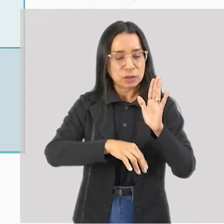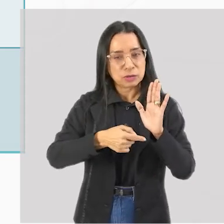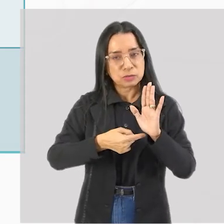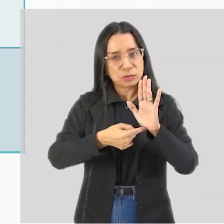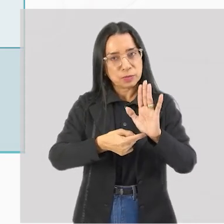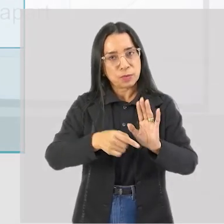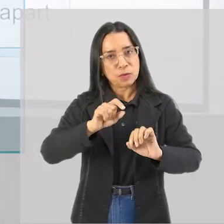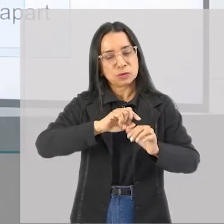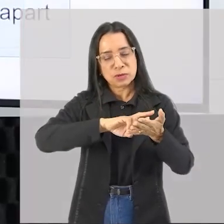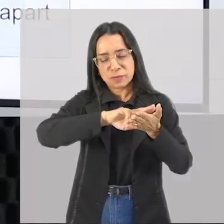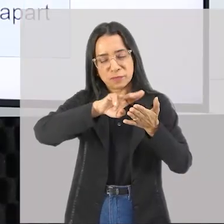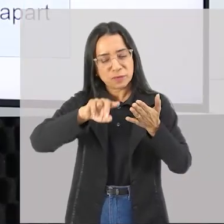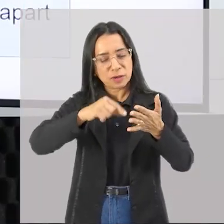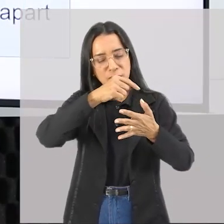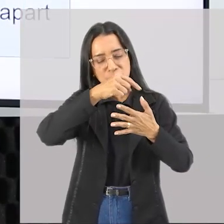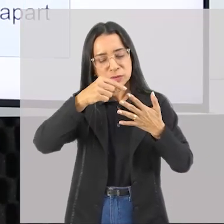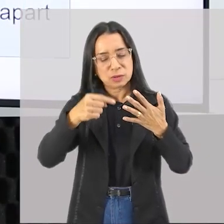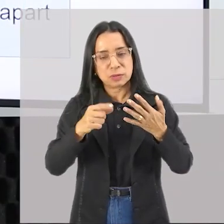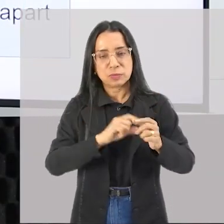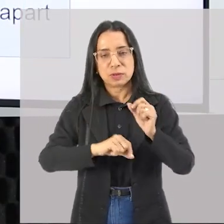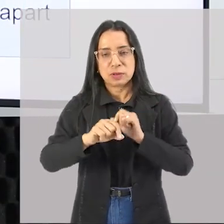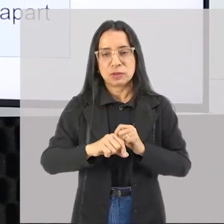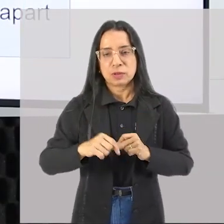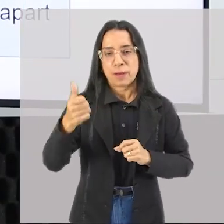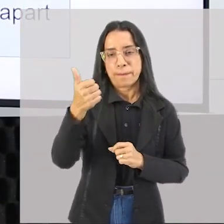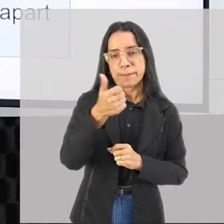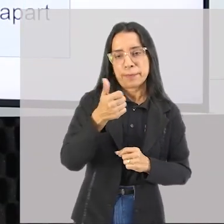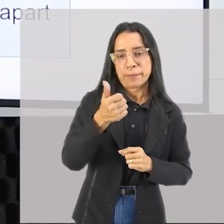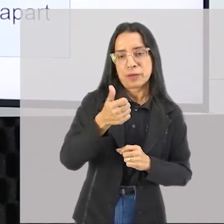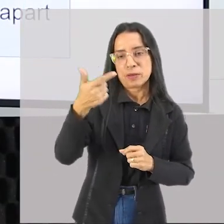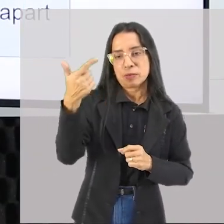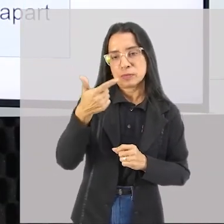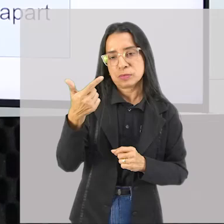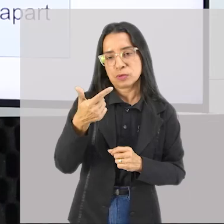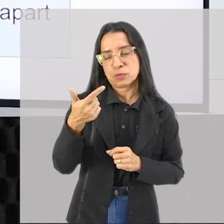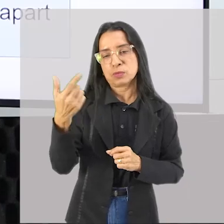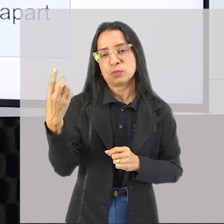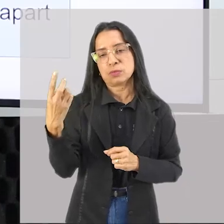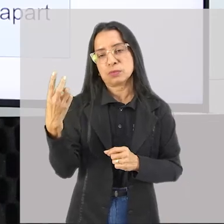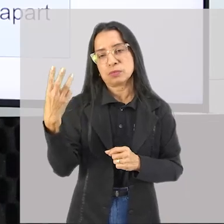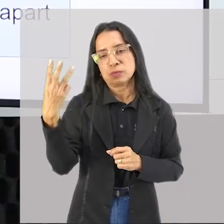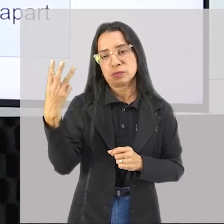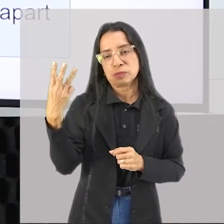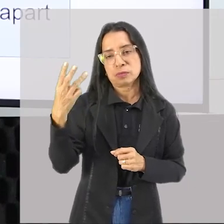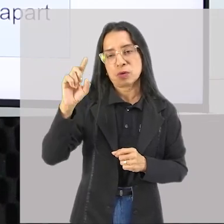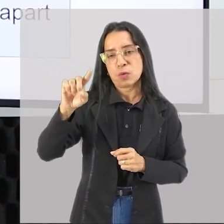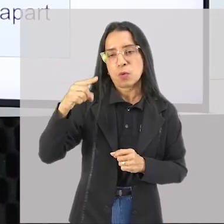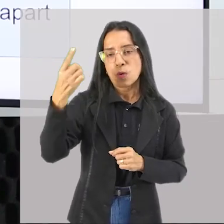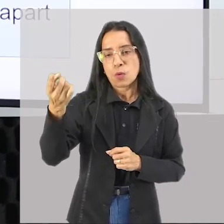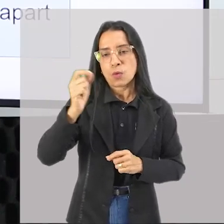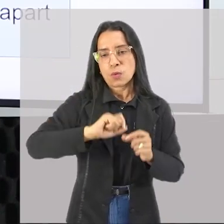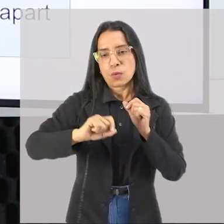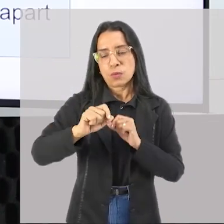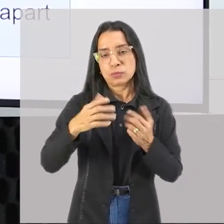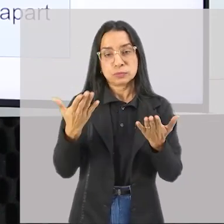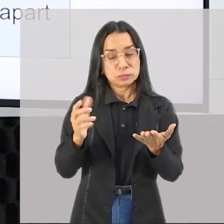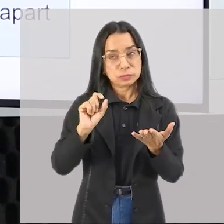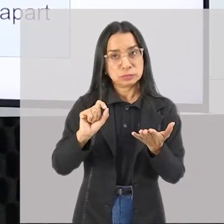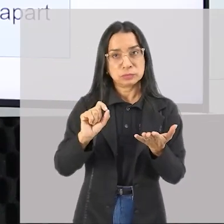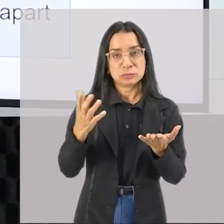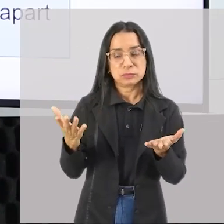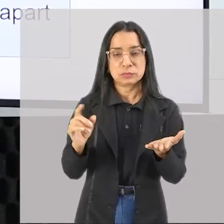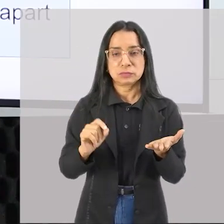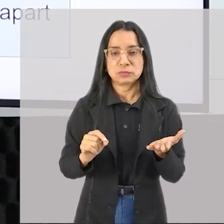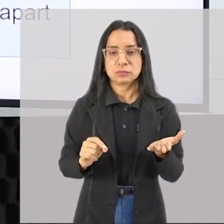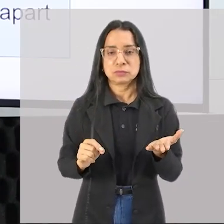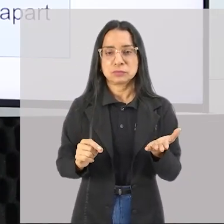First, primeiro, second, segundo, next, o próximo, meanwhile, enquanto